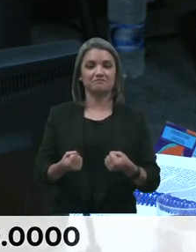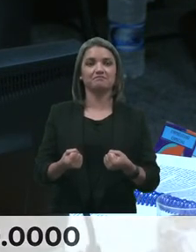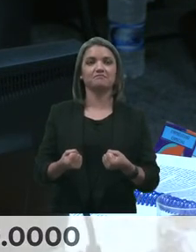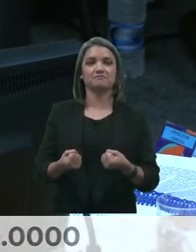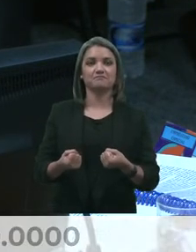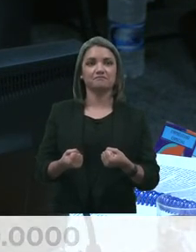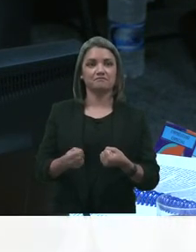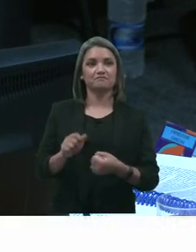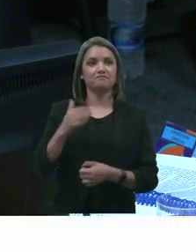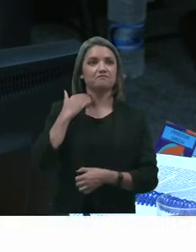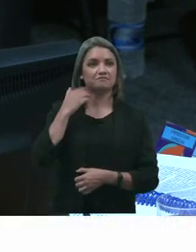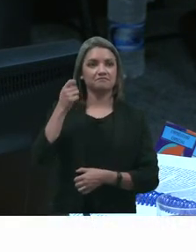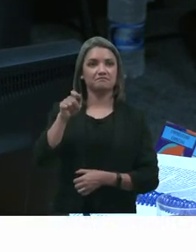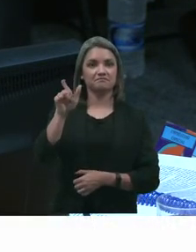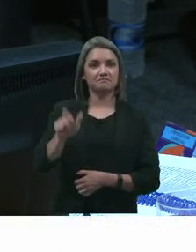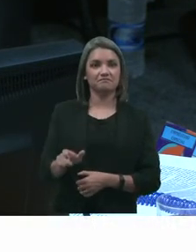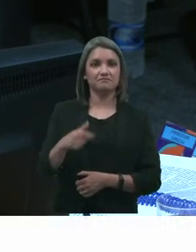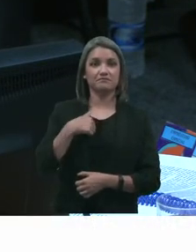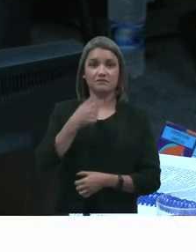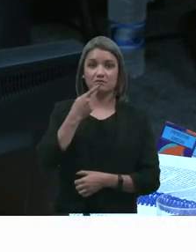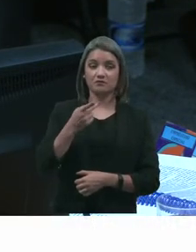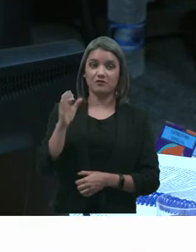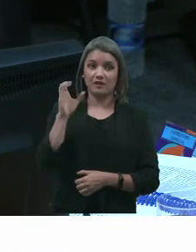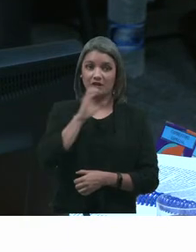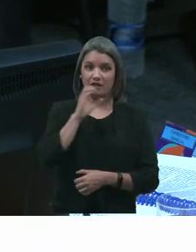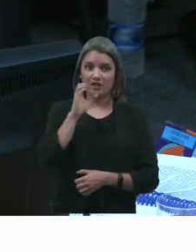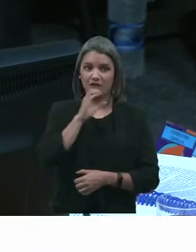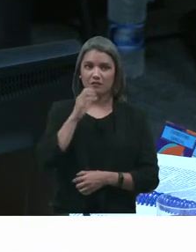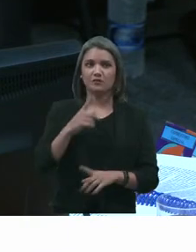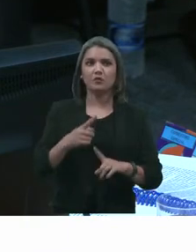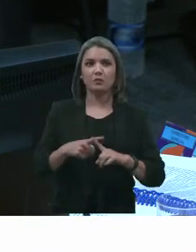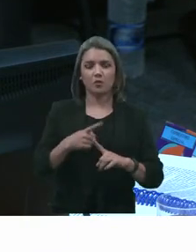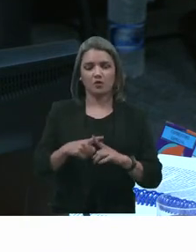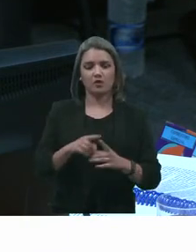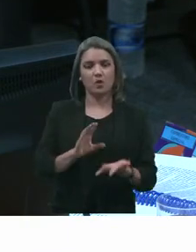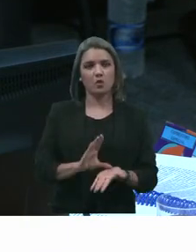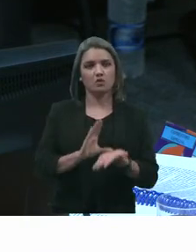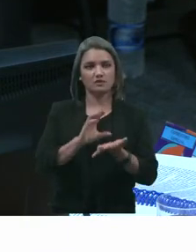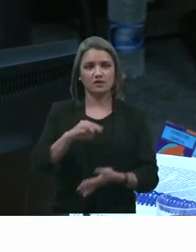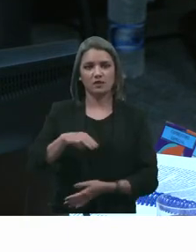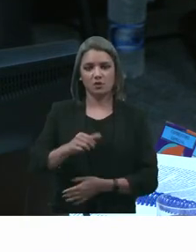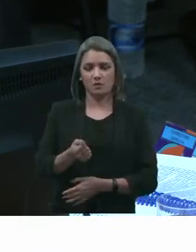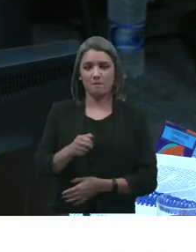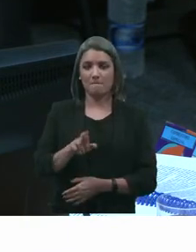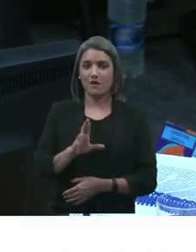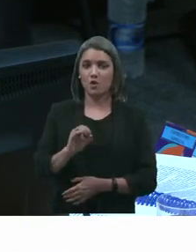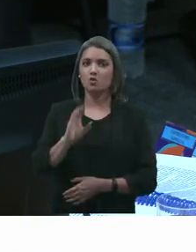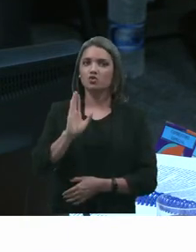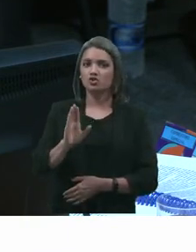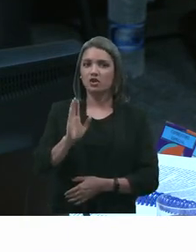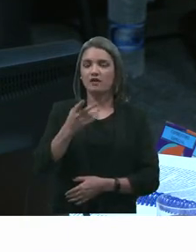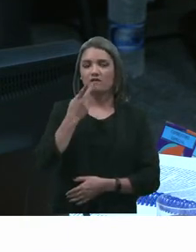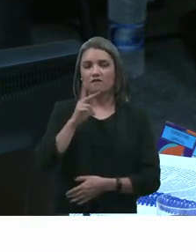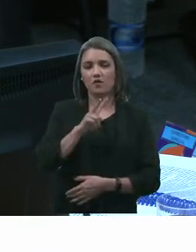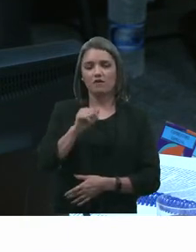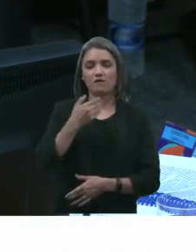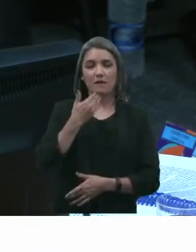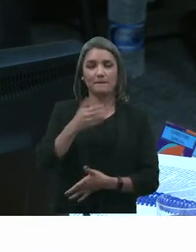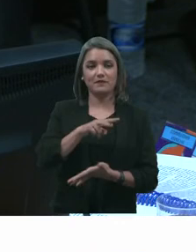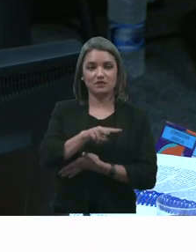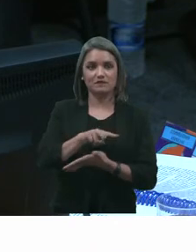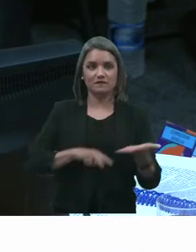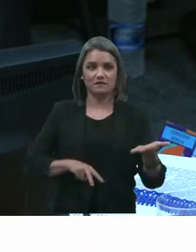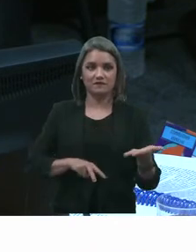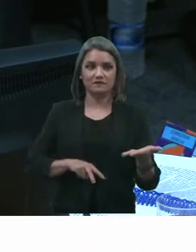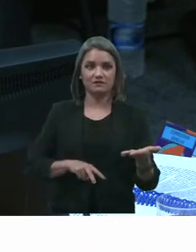Vou ser bem breve, presidente, porque já me sinalizou o conselheiro Mauro que pedirá a vista dos autos. De modo que eu vou